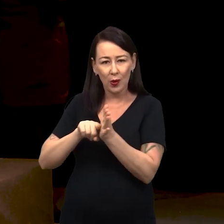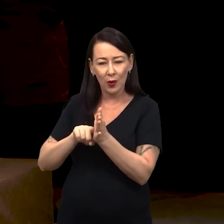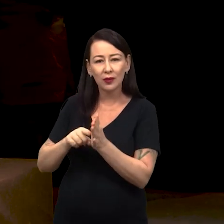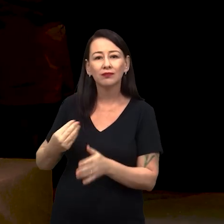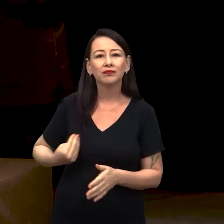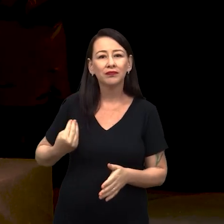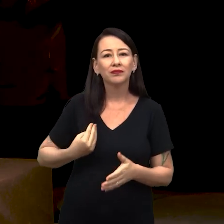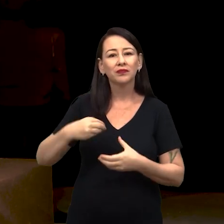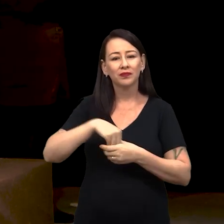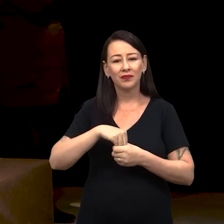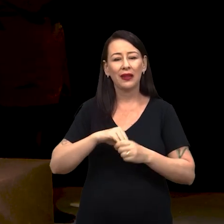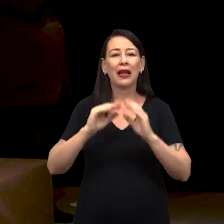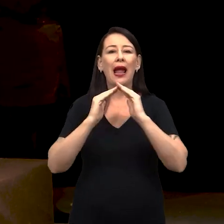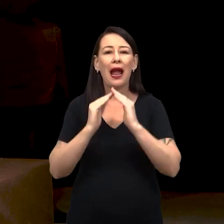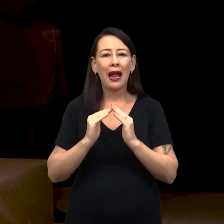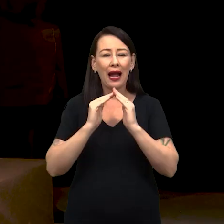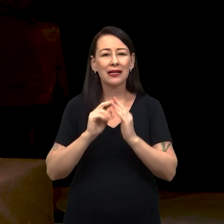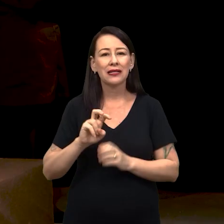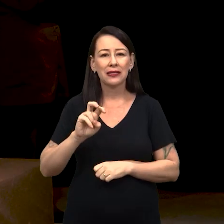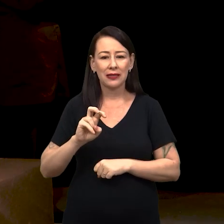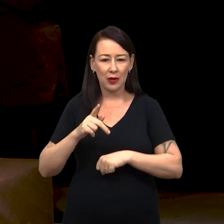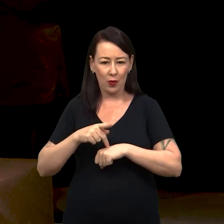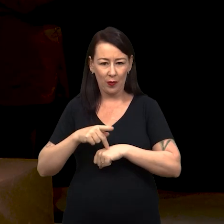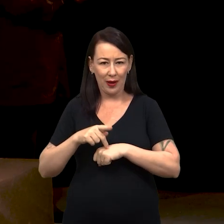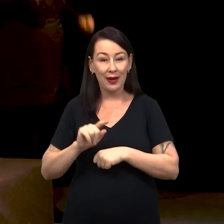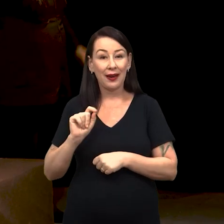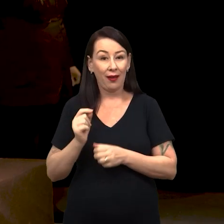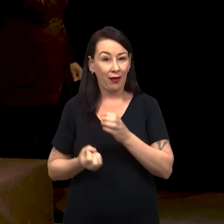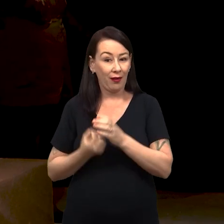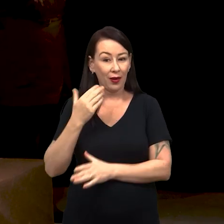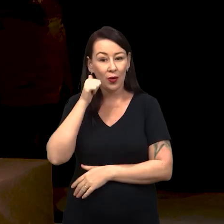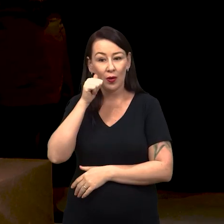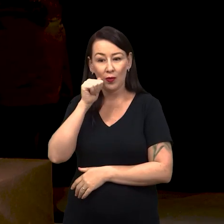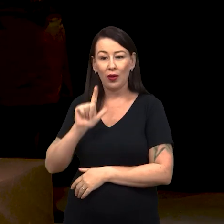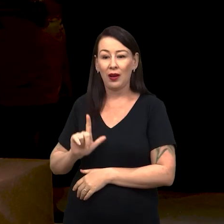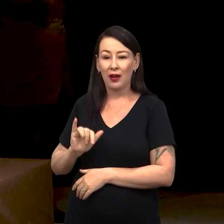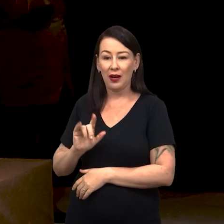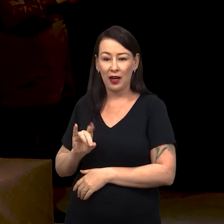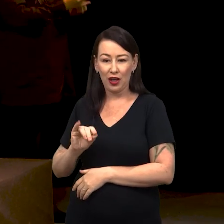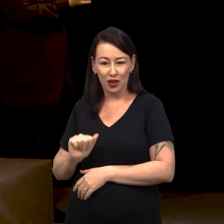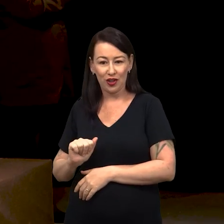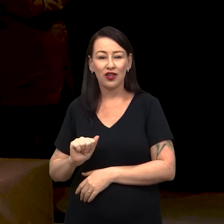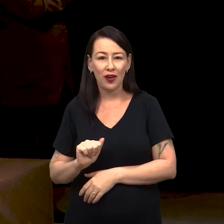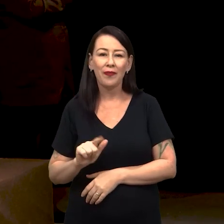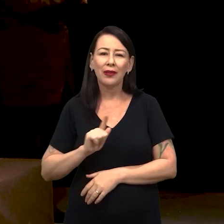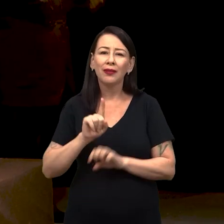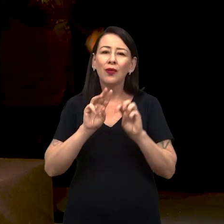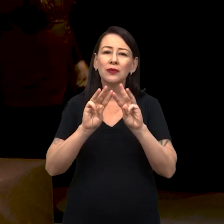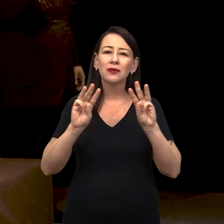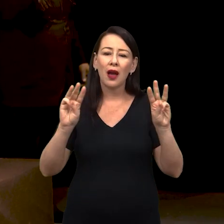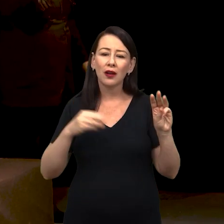pesquisadores que fazem parte da Casa das Cinco Pedrinhas, que foi fundada pela Lídia Ortélio. E a gente tem um